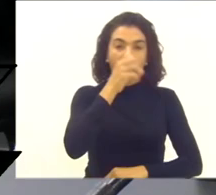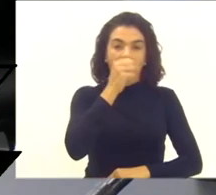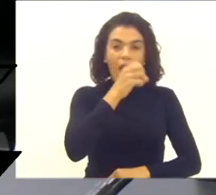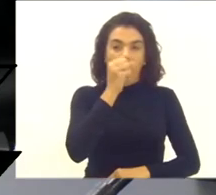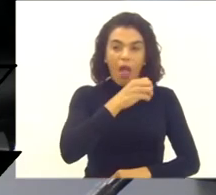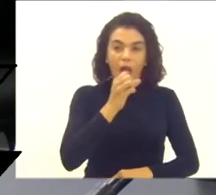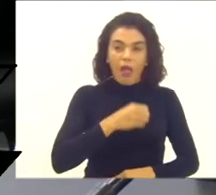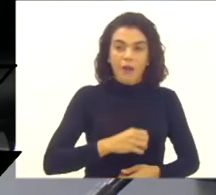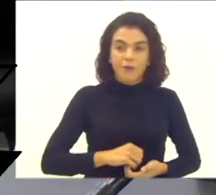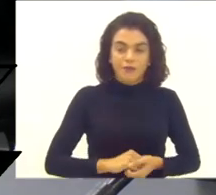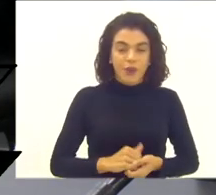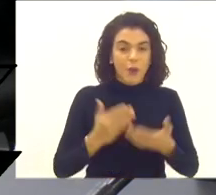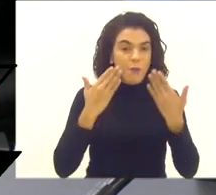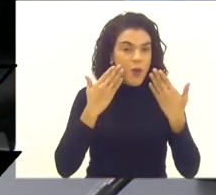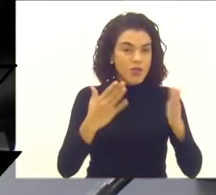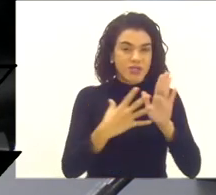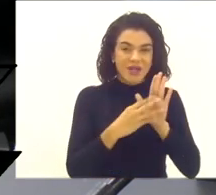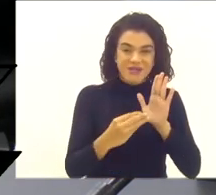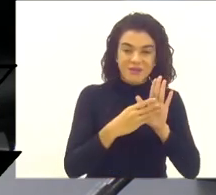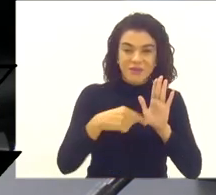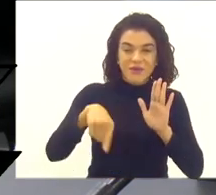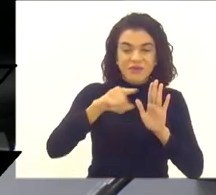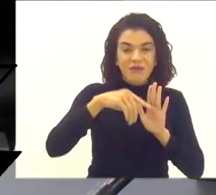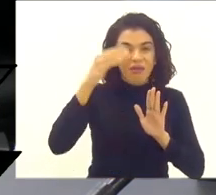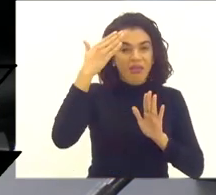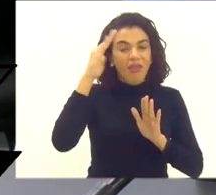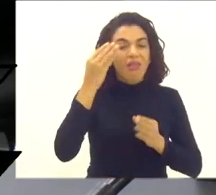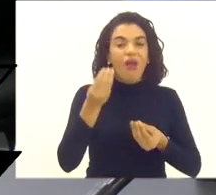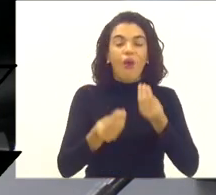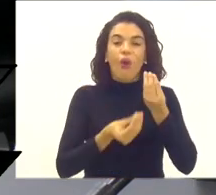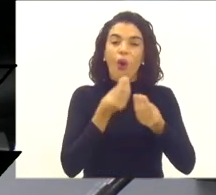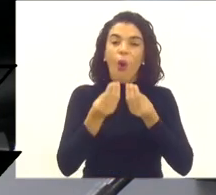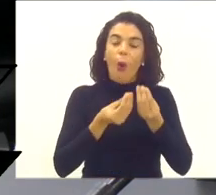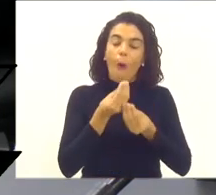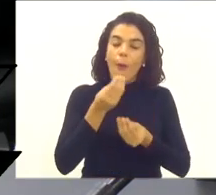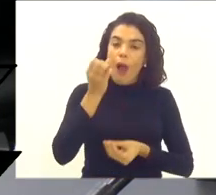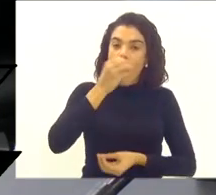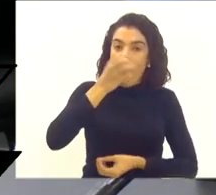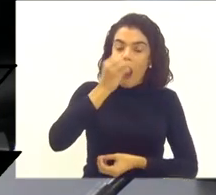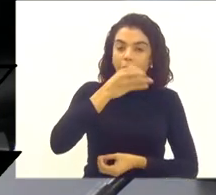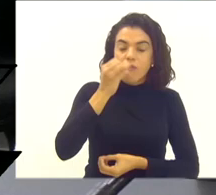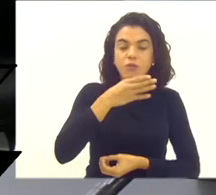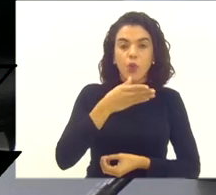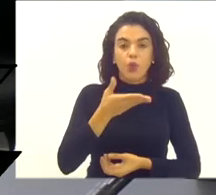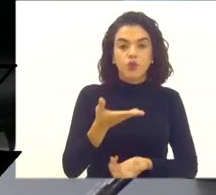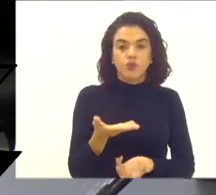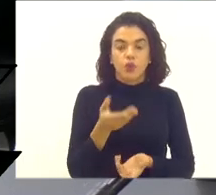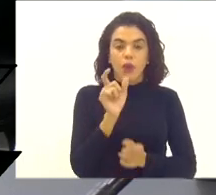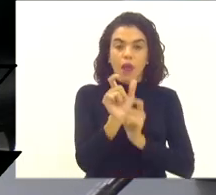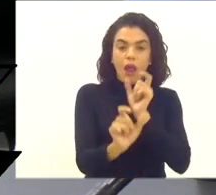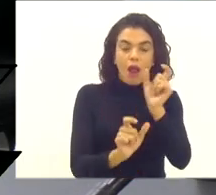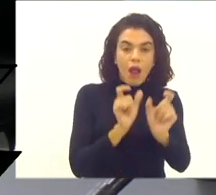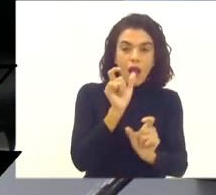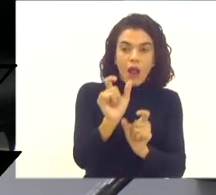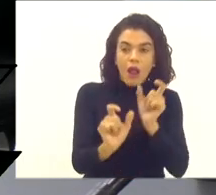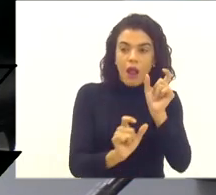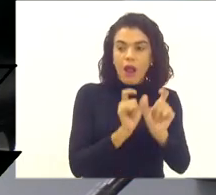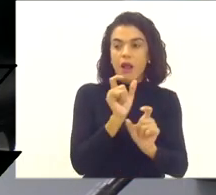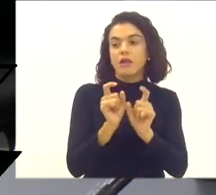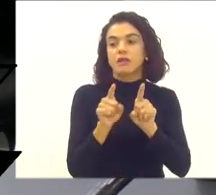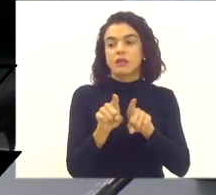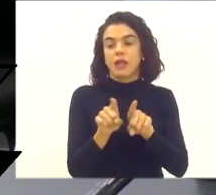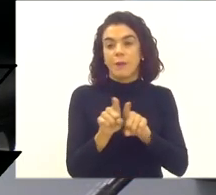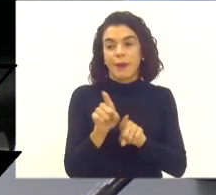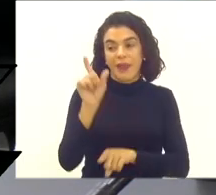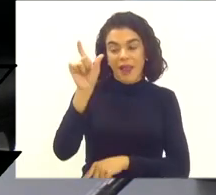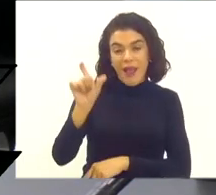o que trazer esses exemplos que é para entender o nível de agressividade o nível de e